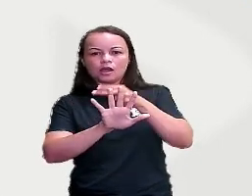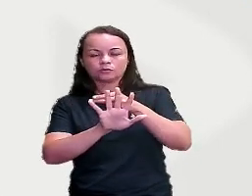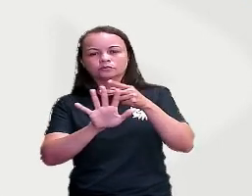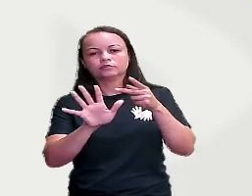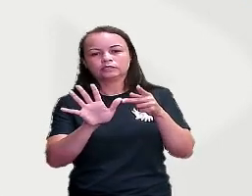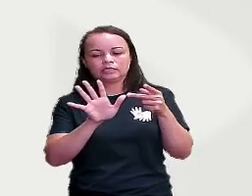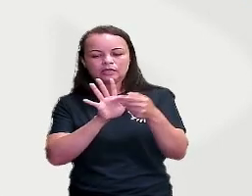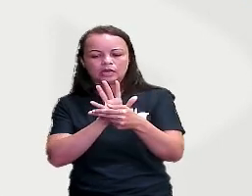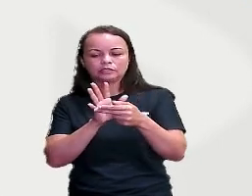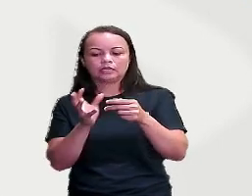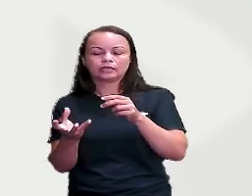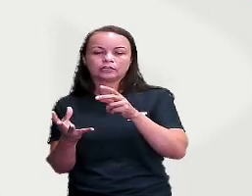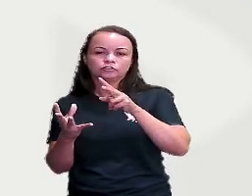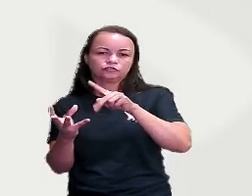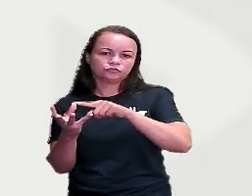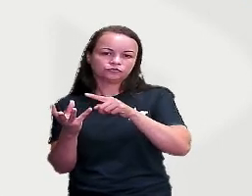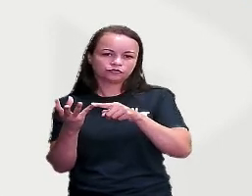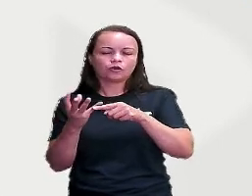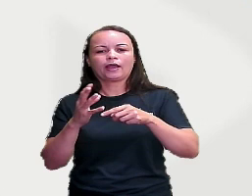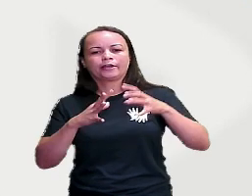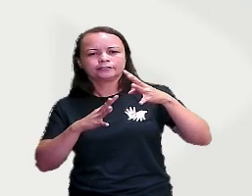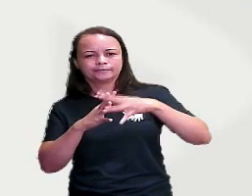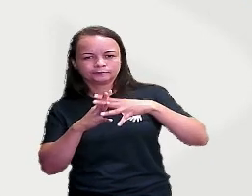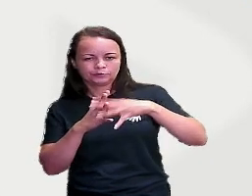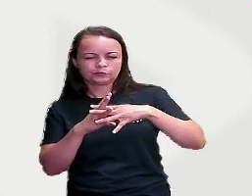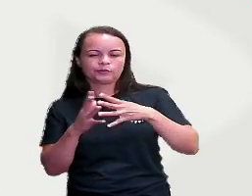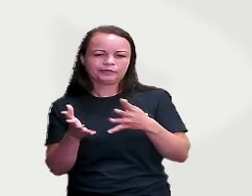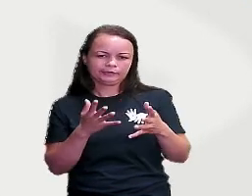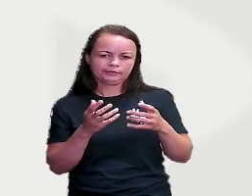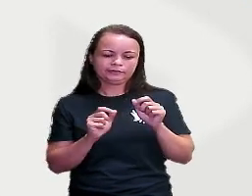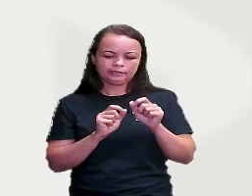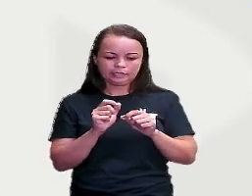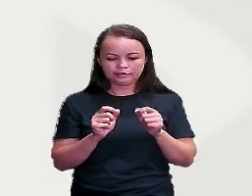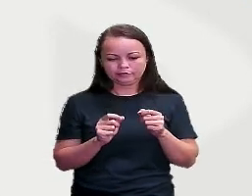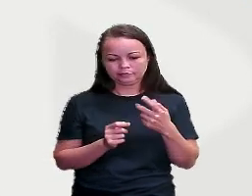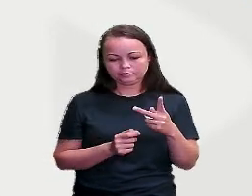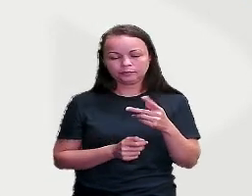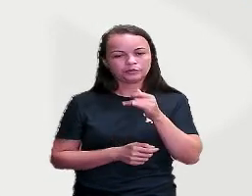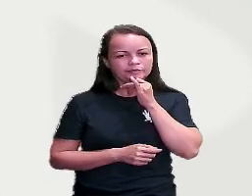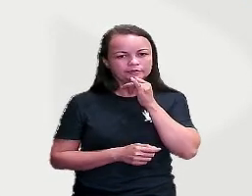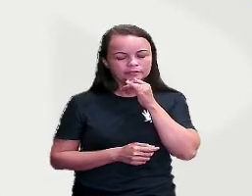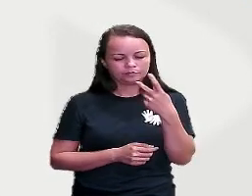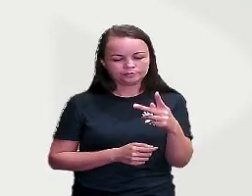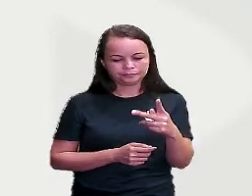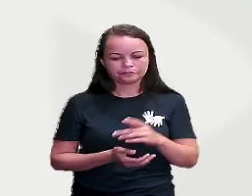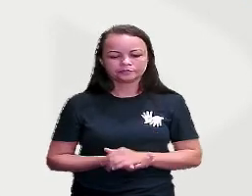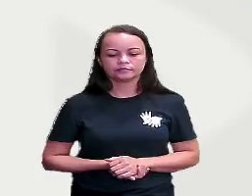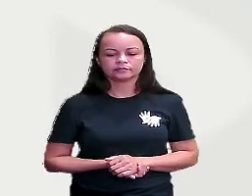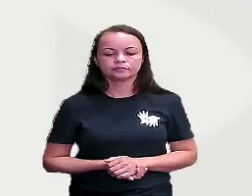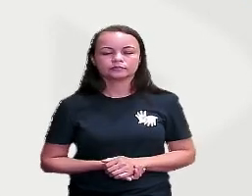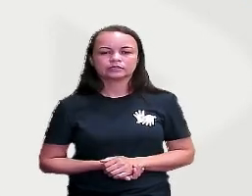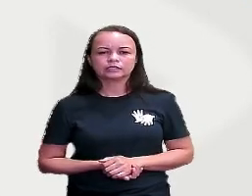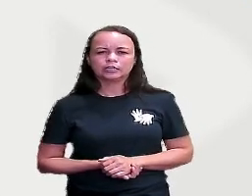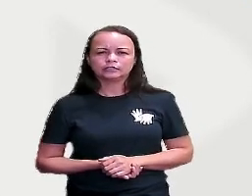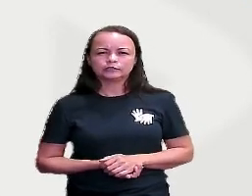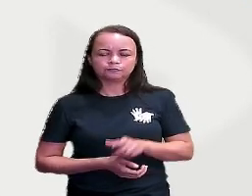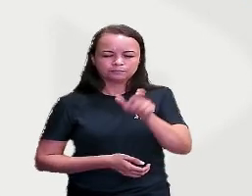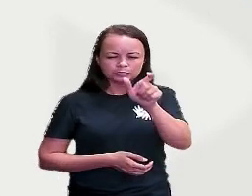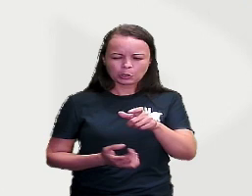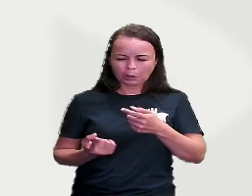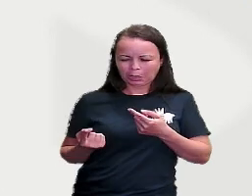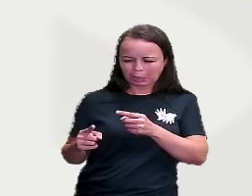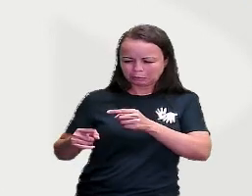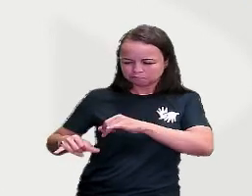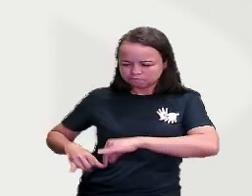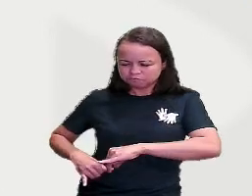vogais, repetindo aí os sons vocálicos. Por exemplo, nesse trecho, quem com ferro fere,